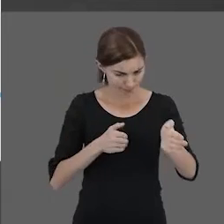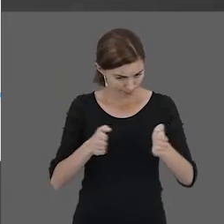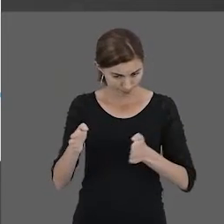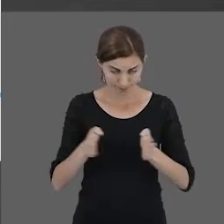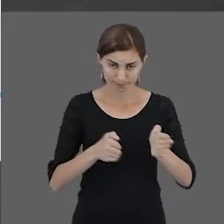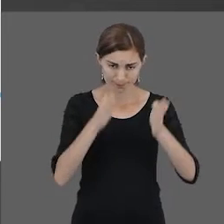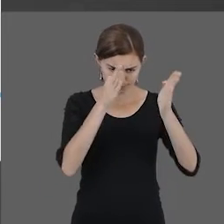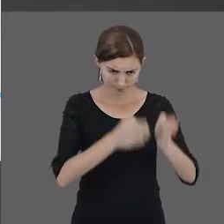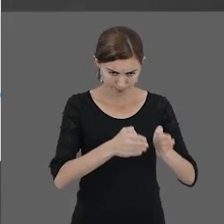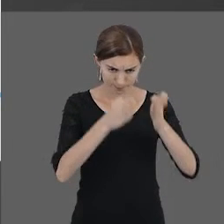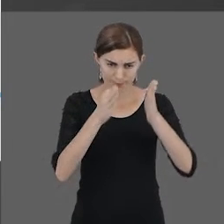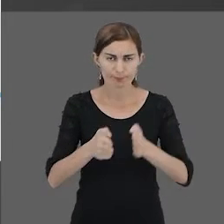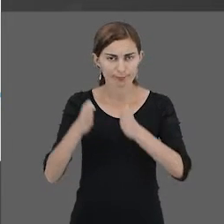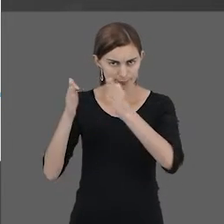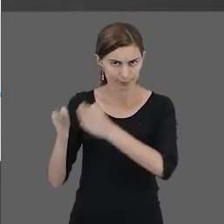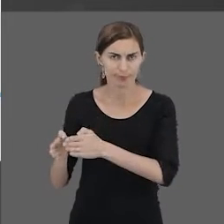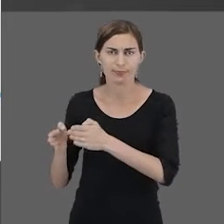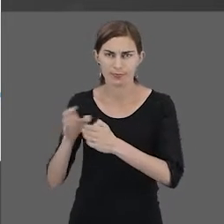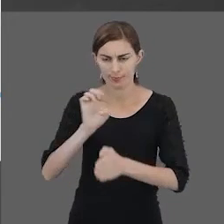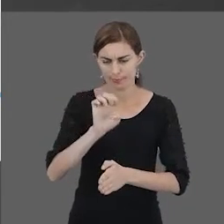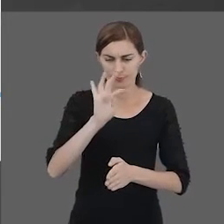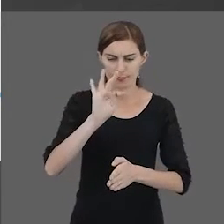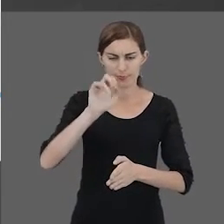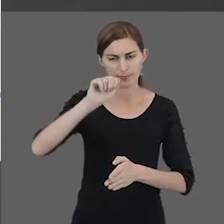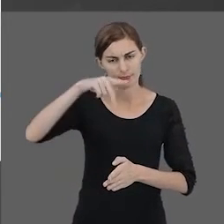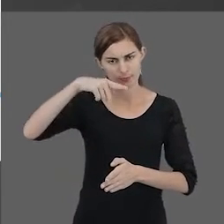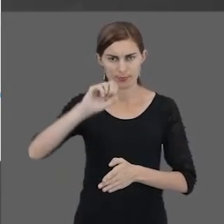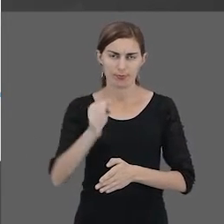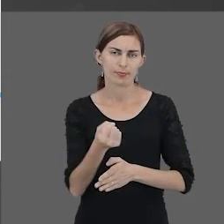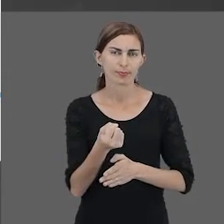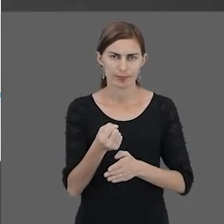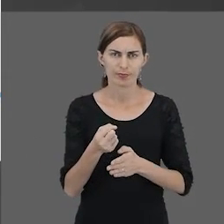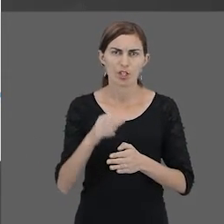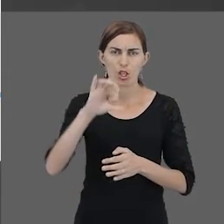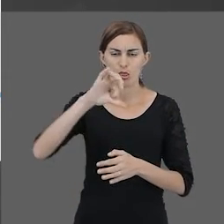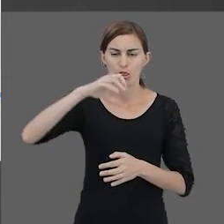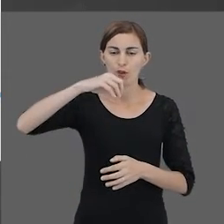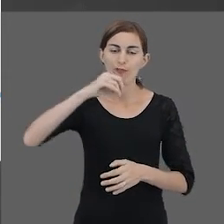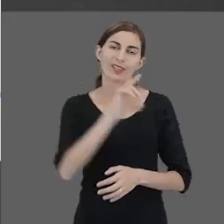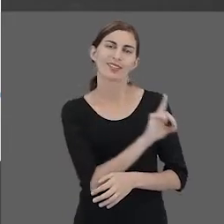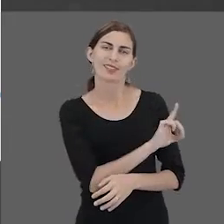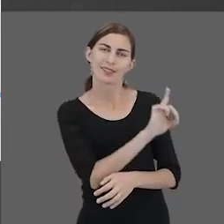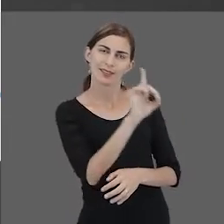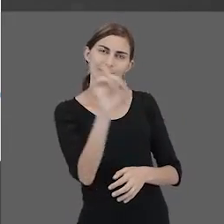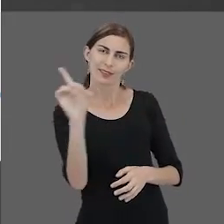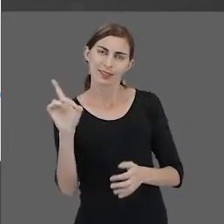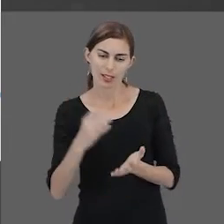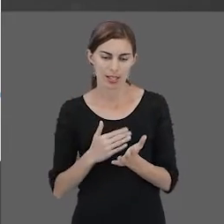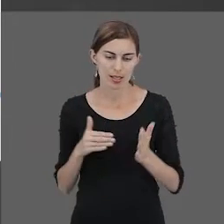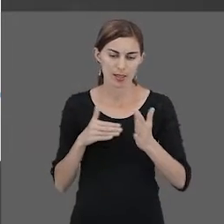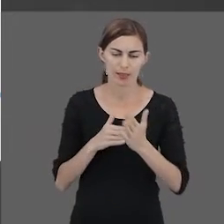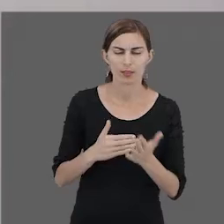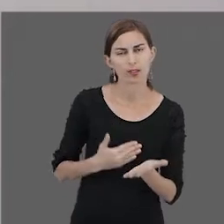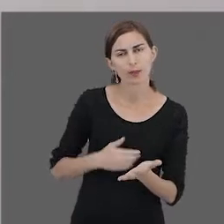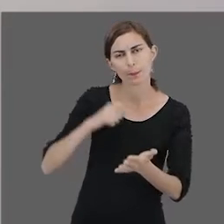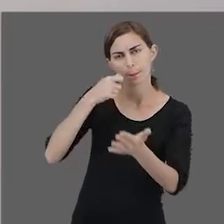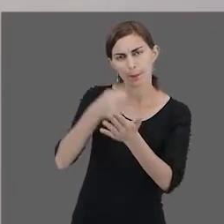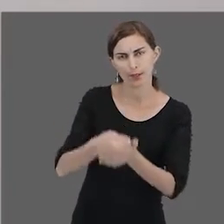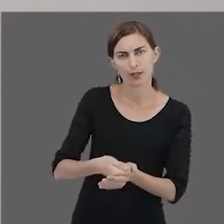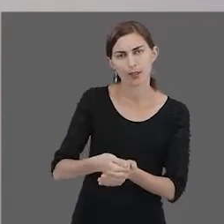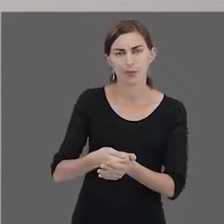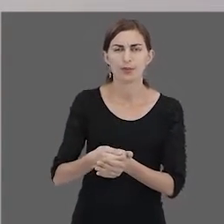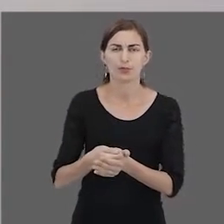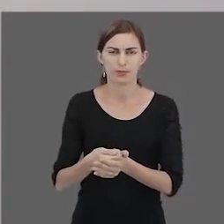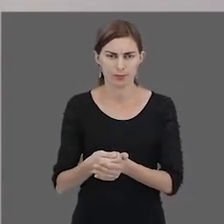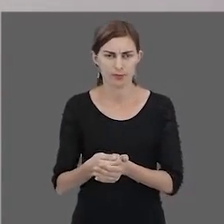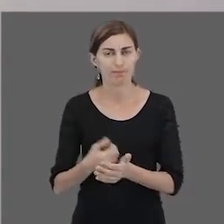etapas. No caso de suplemento institucional, o prazo são 90 dias a partir do pagamento da OB. Gente,